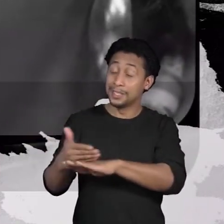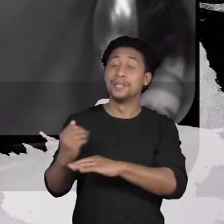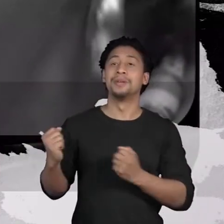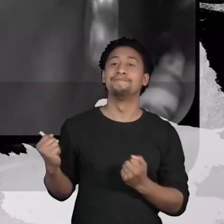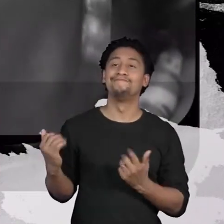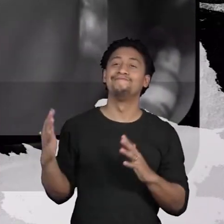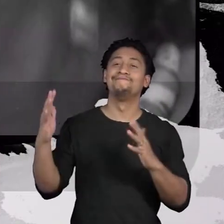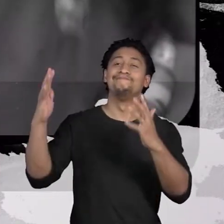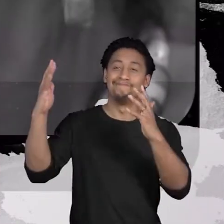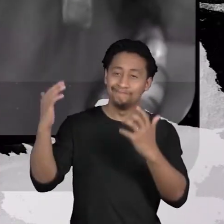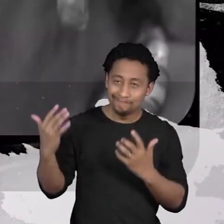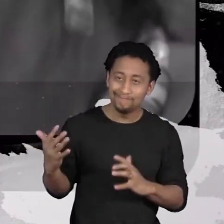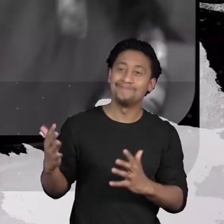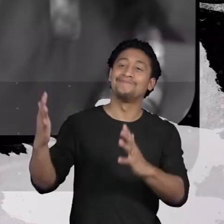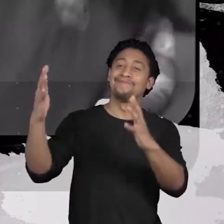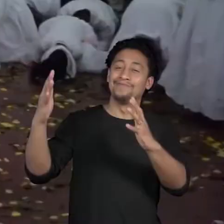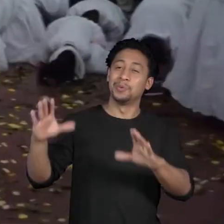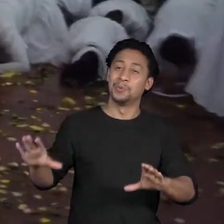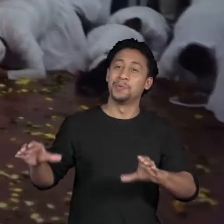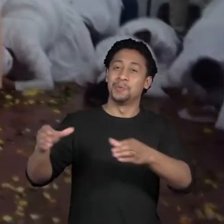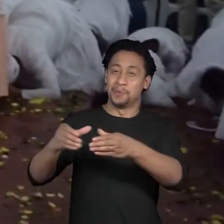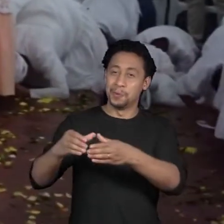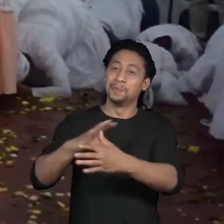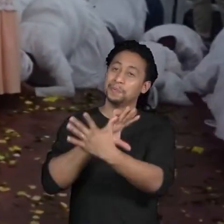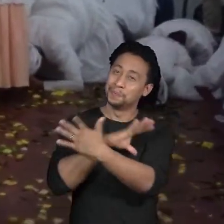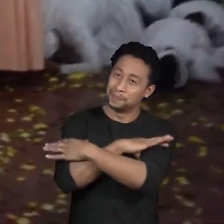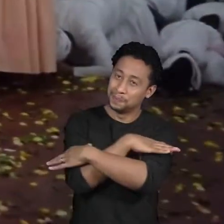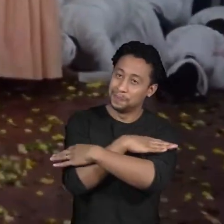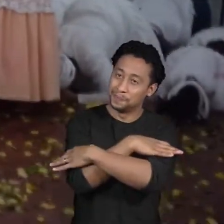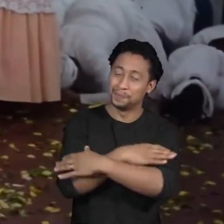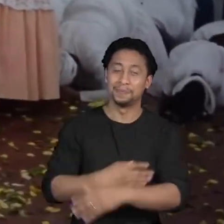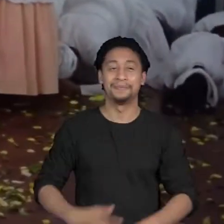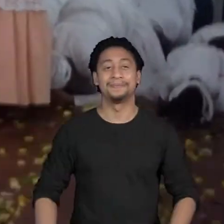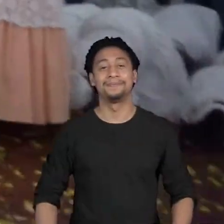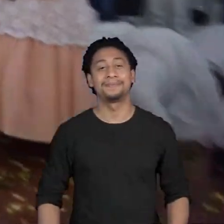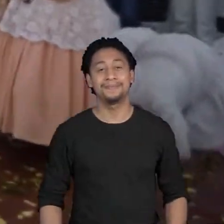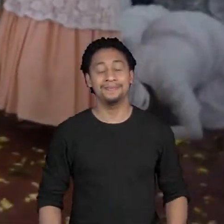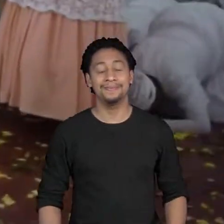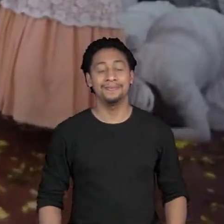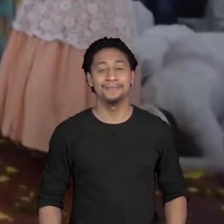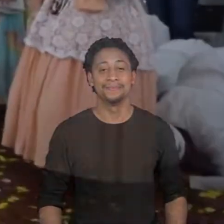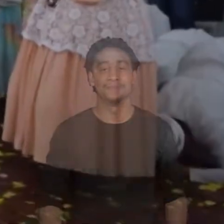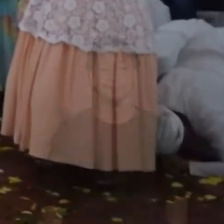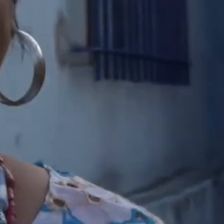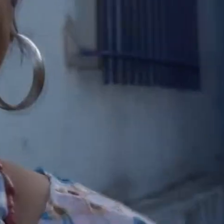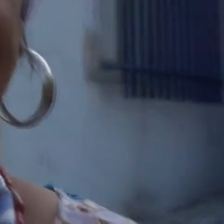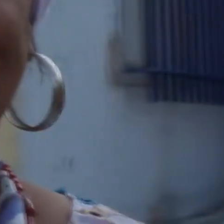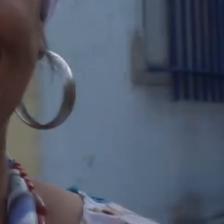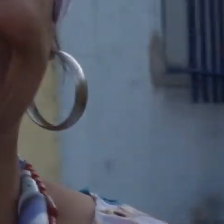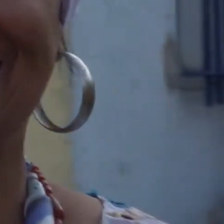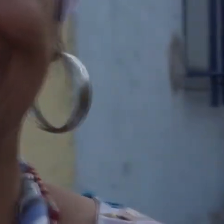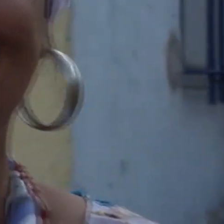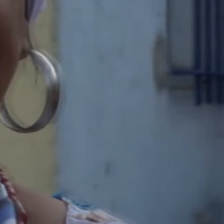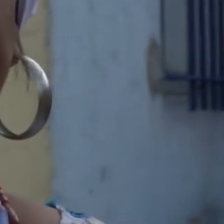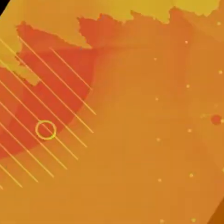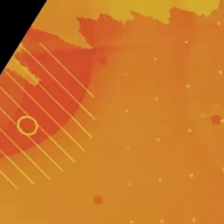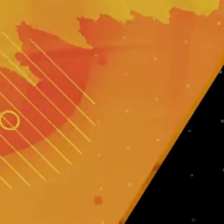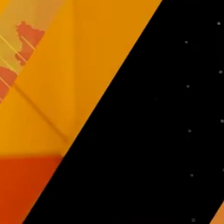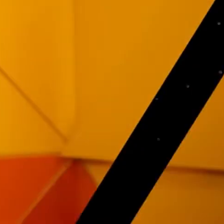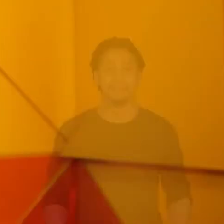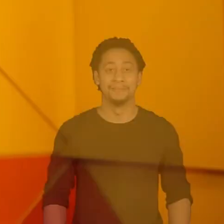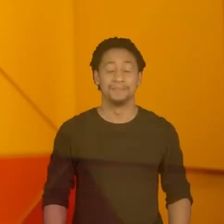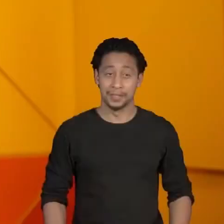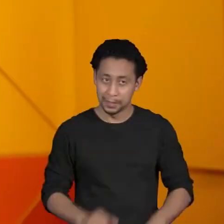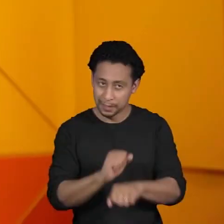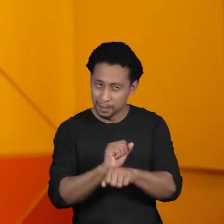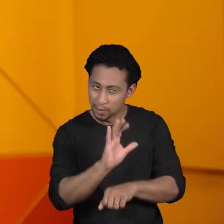mais paredes para estar apresentando isso, quiçá em outros lugares, aí, novas paragens. Quero agradecer todo